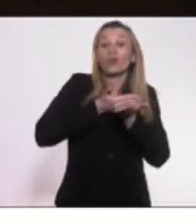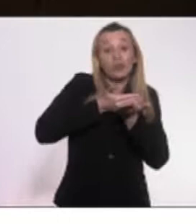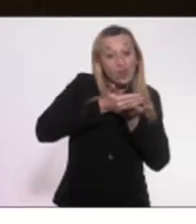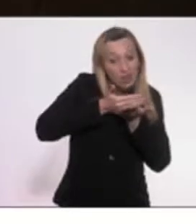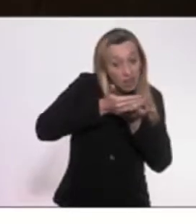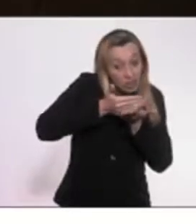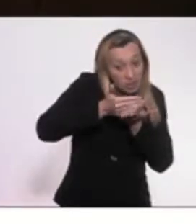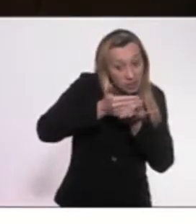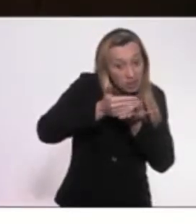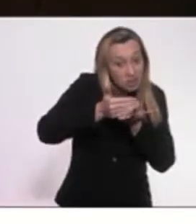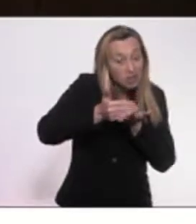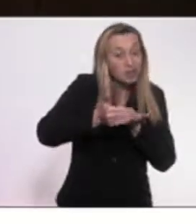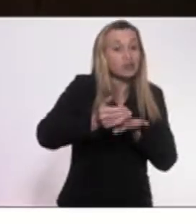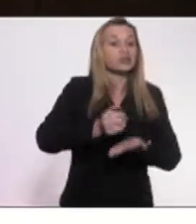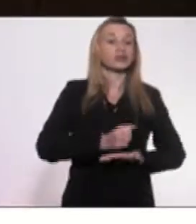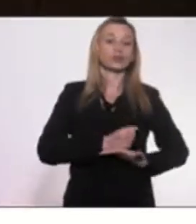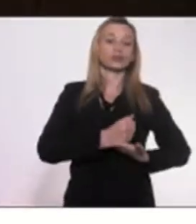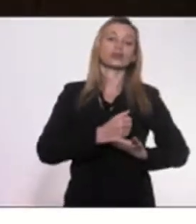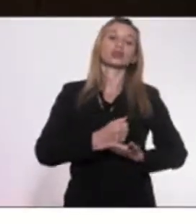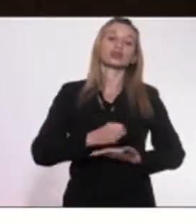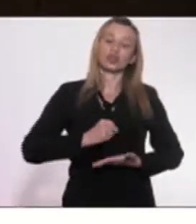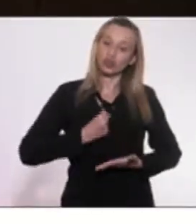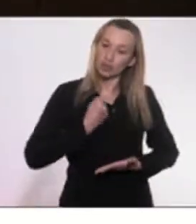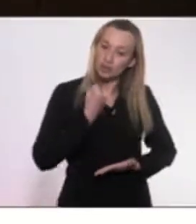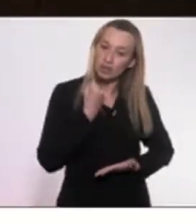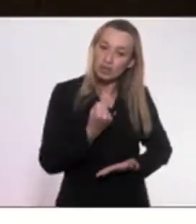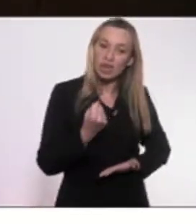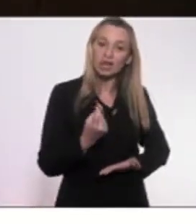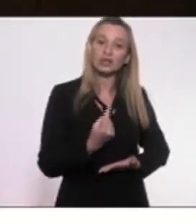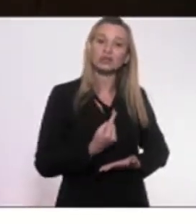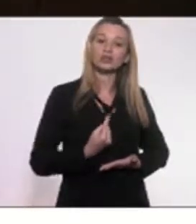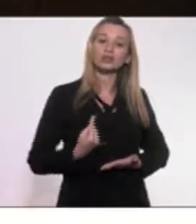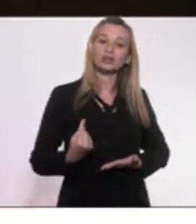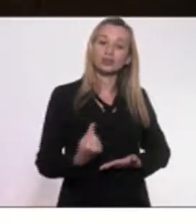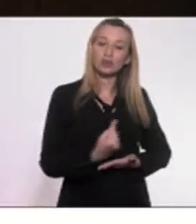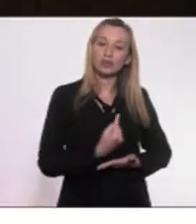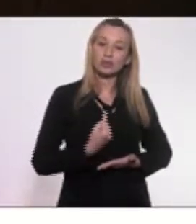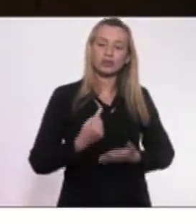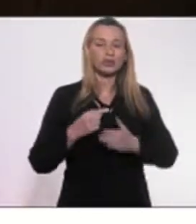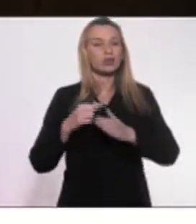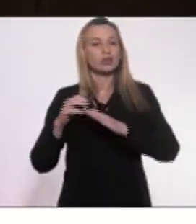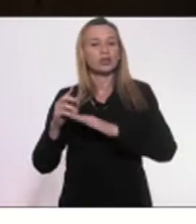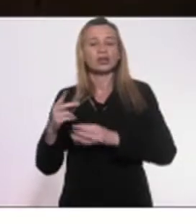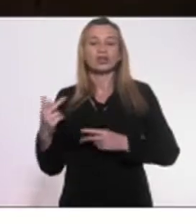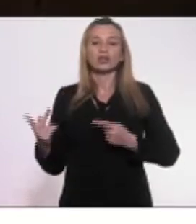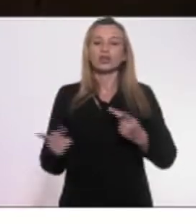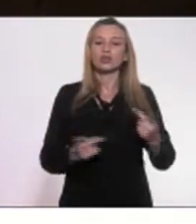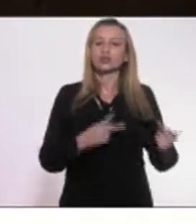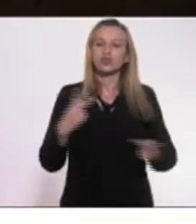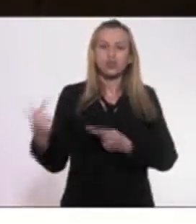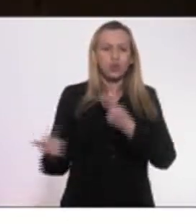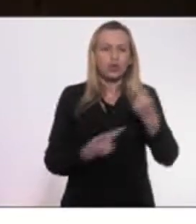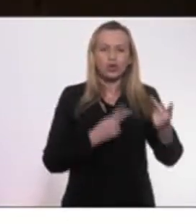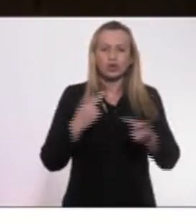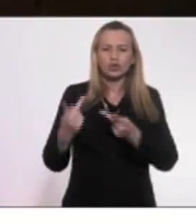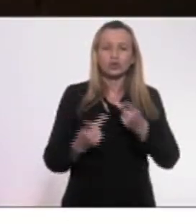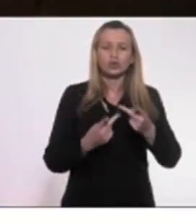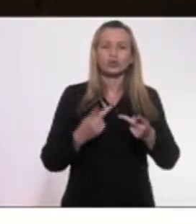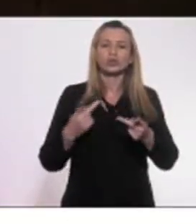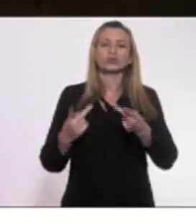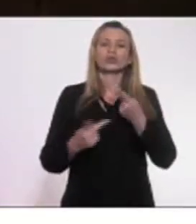a se revigorar. Nós, passada a tempestade que nos assolou com